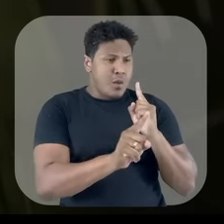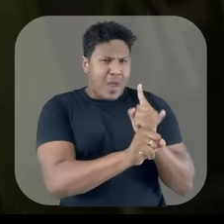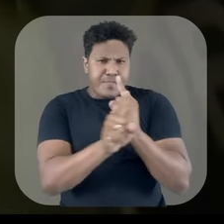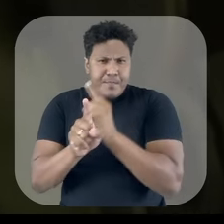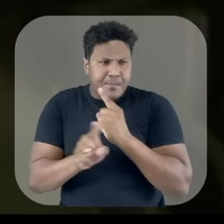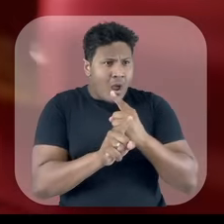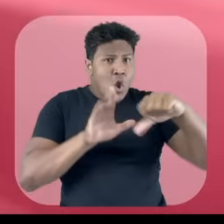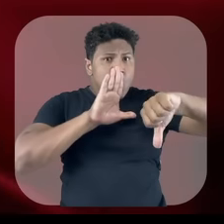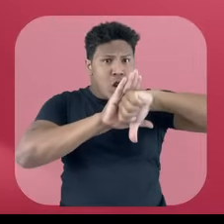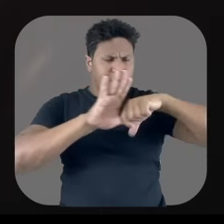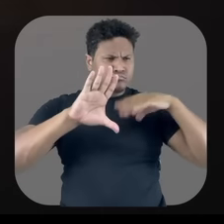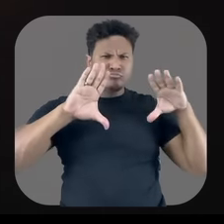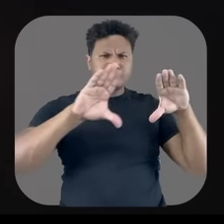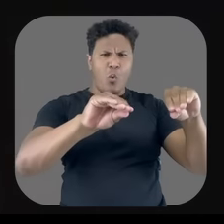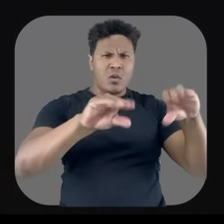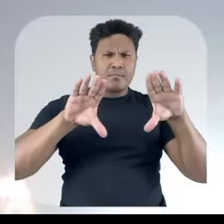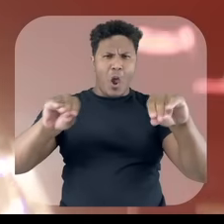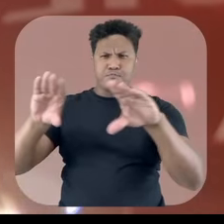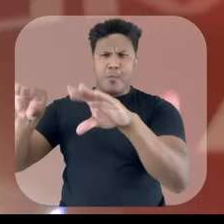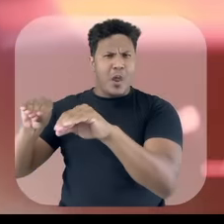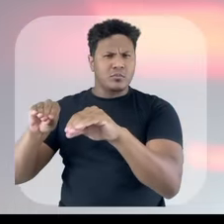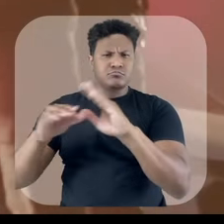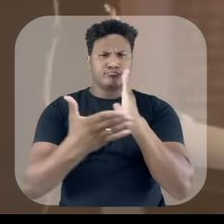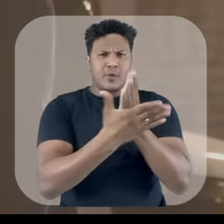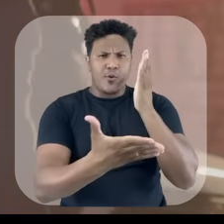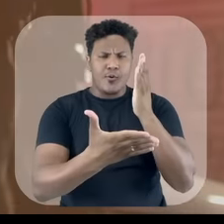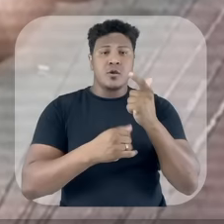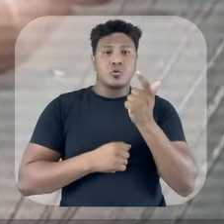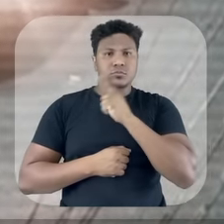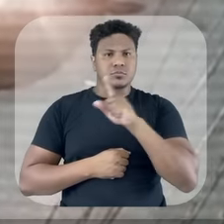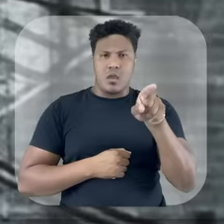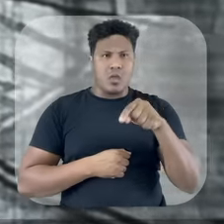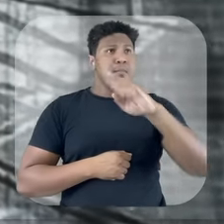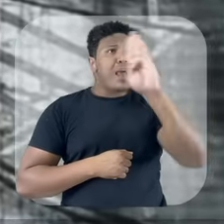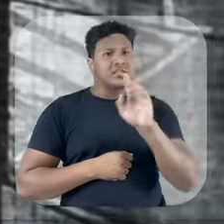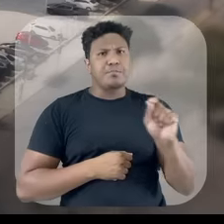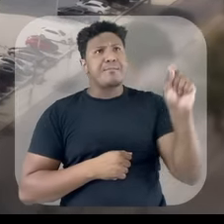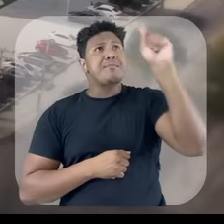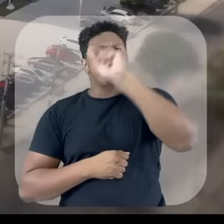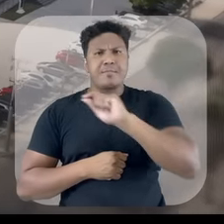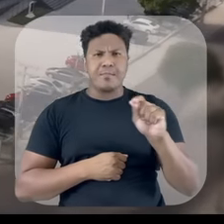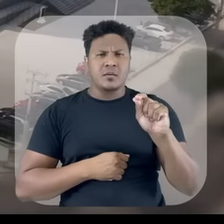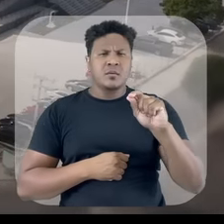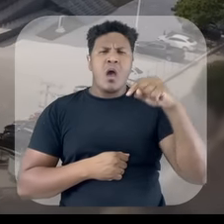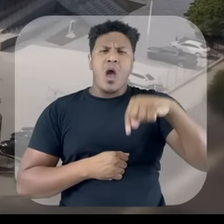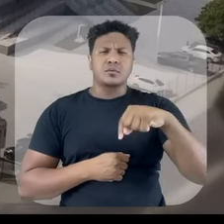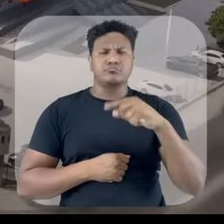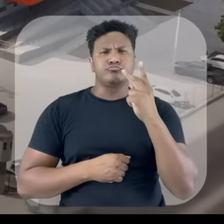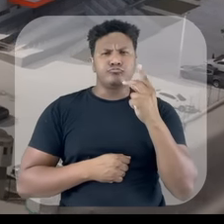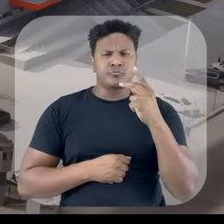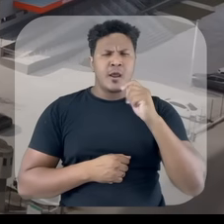e eficiência na prevenção, identificação e neutralização de ações criminosas. Maior equipamento